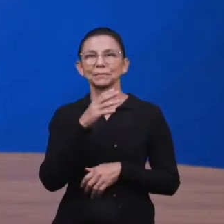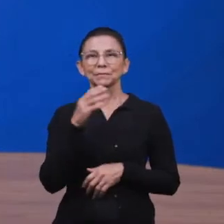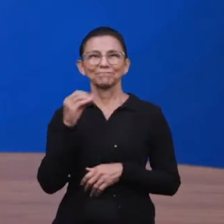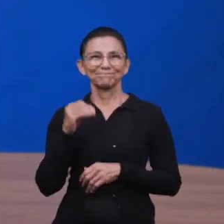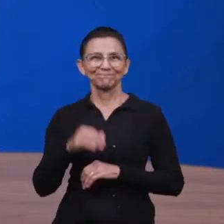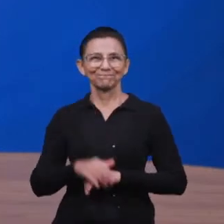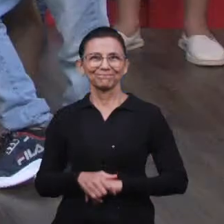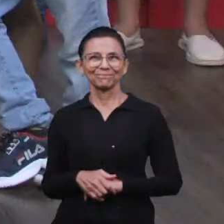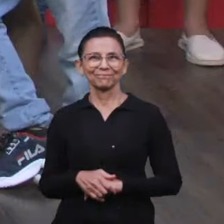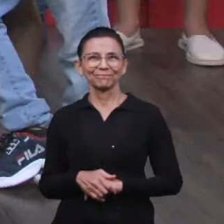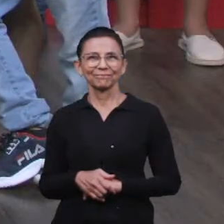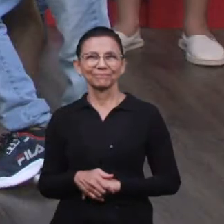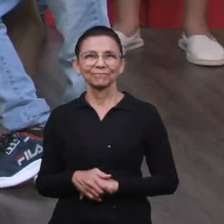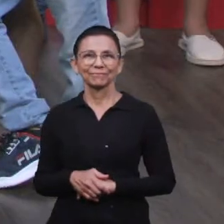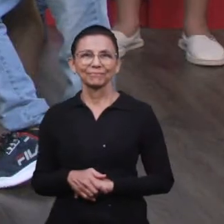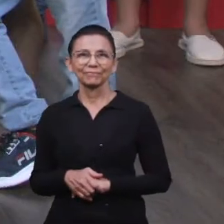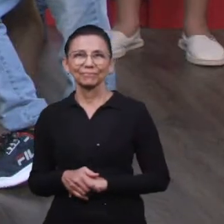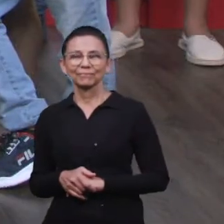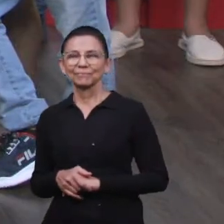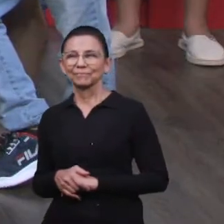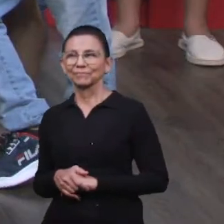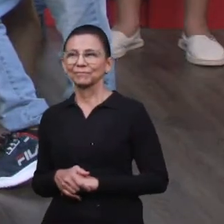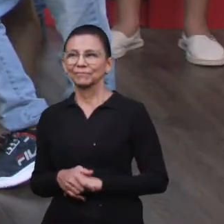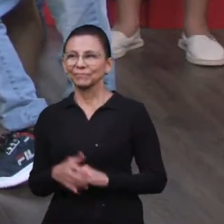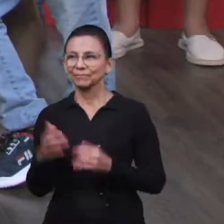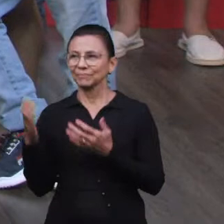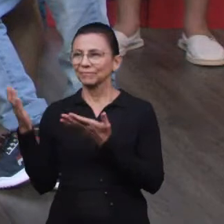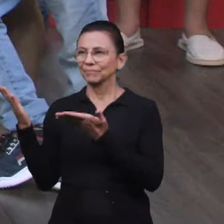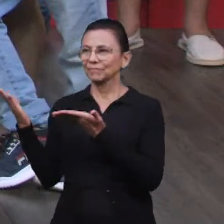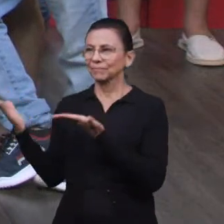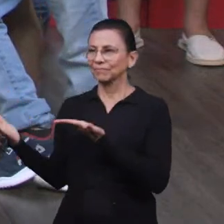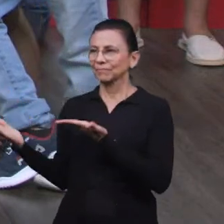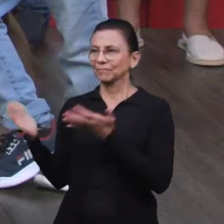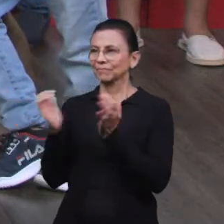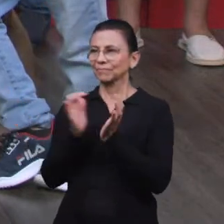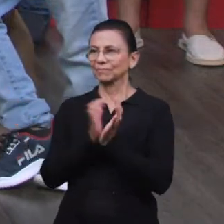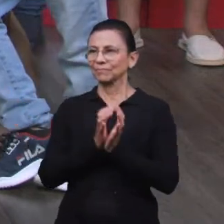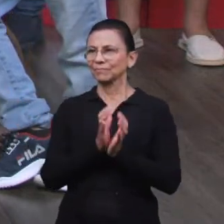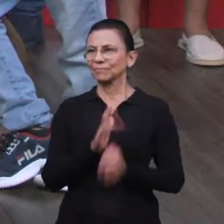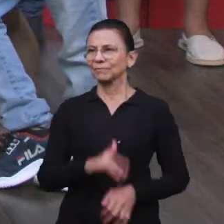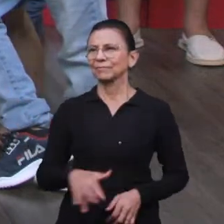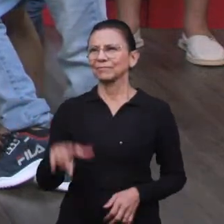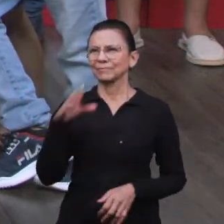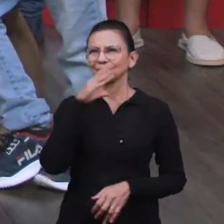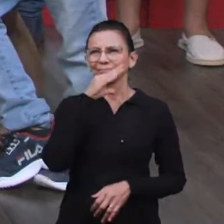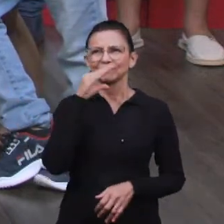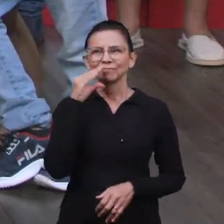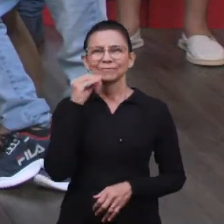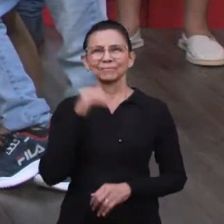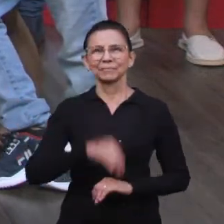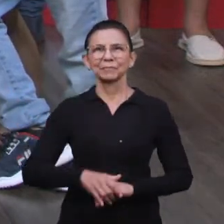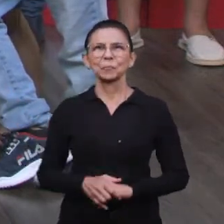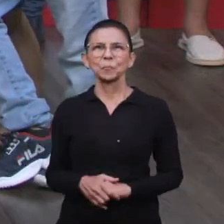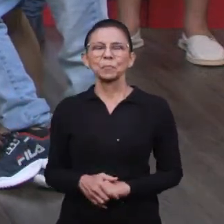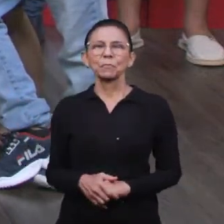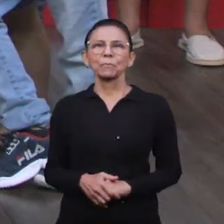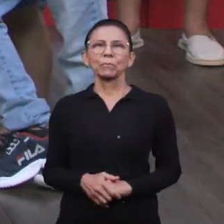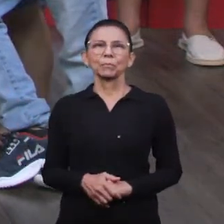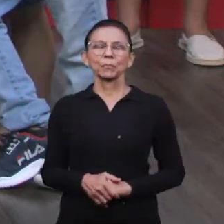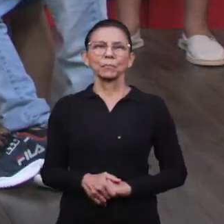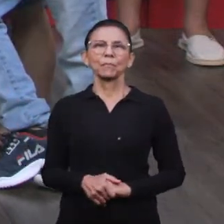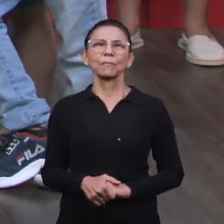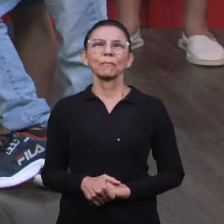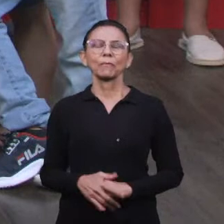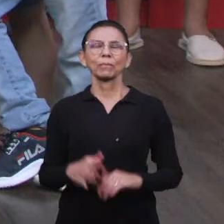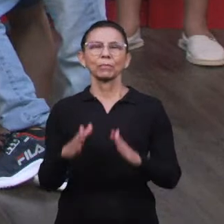e adolescentes. Irmãos, nós estamos aqui agora com o nosso grupo de crianças, intermediários e adolescentes das nossas igrejas aqui de